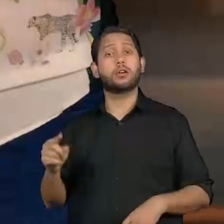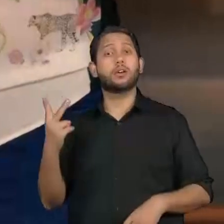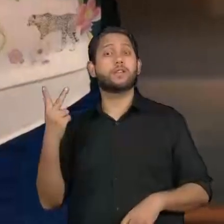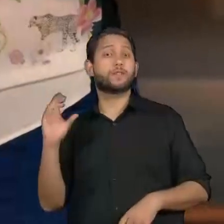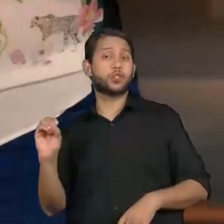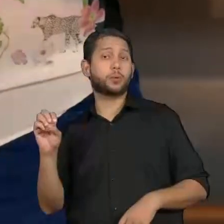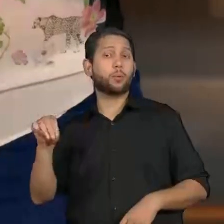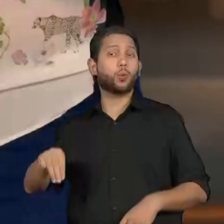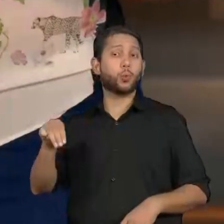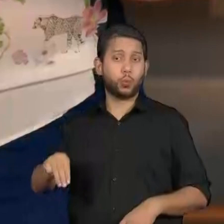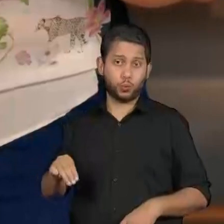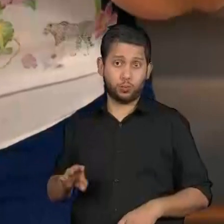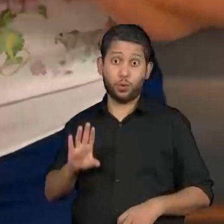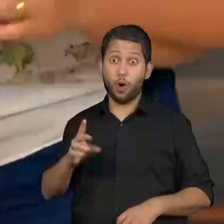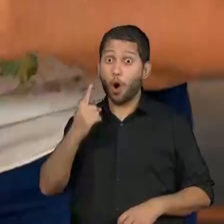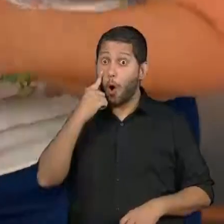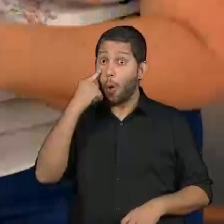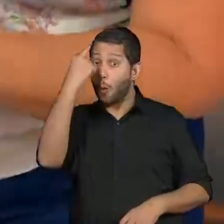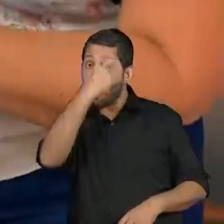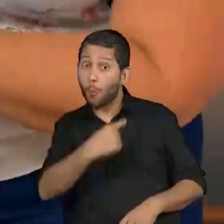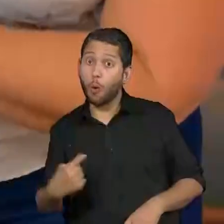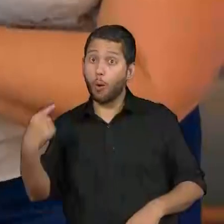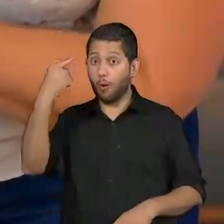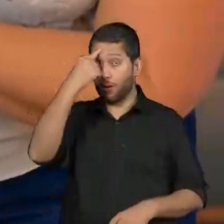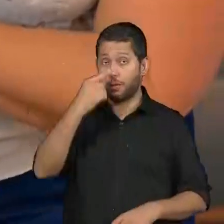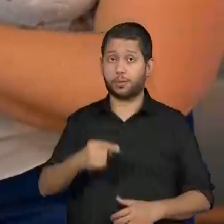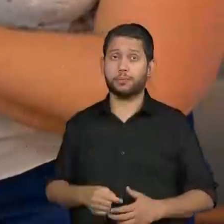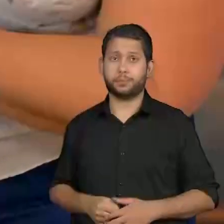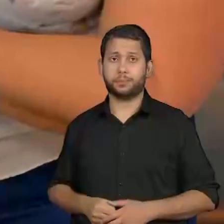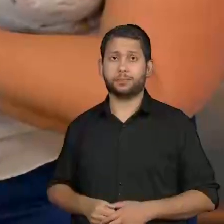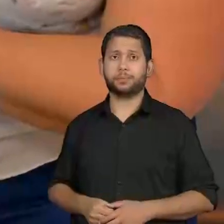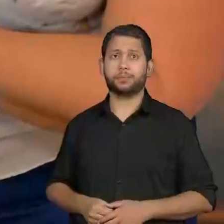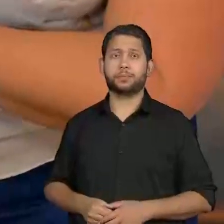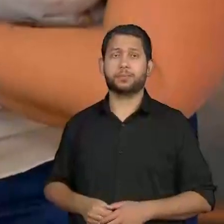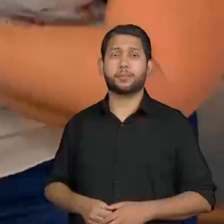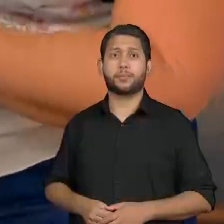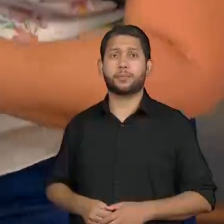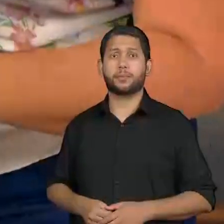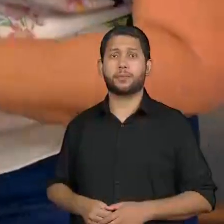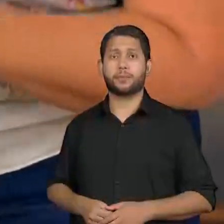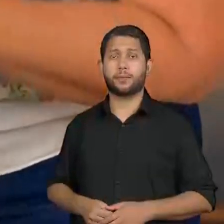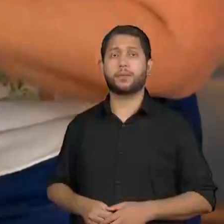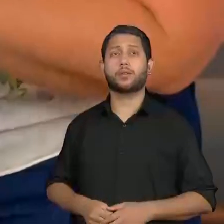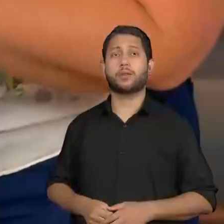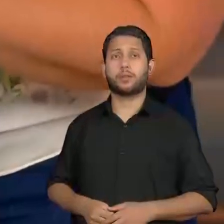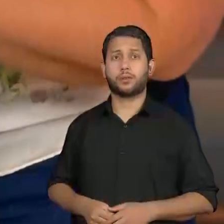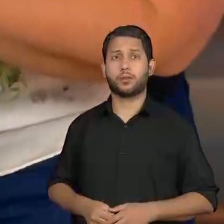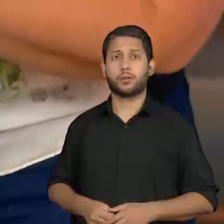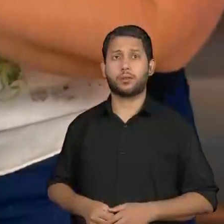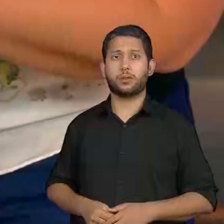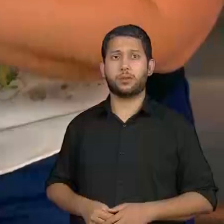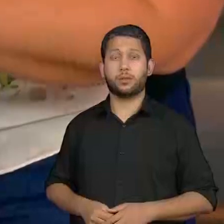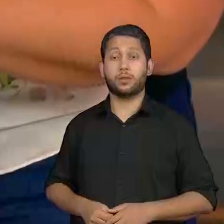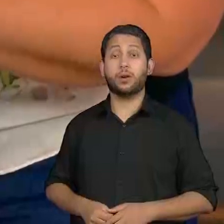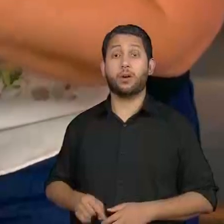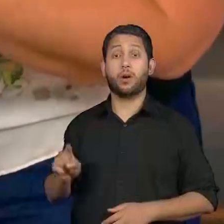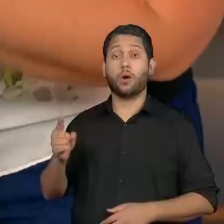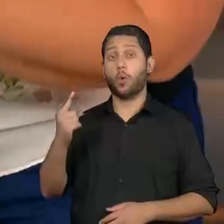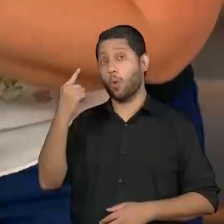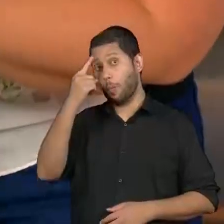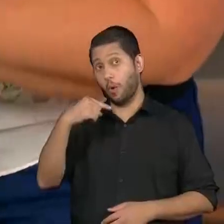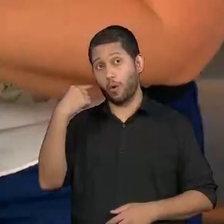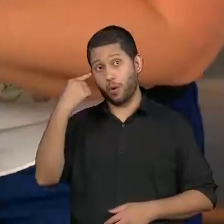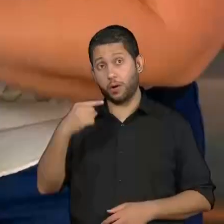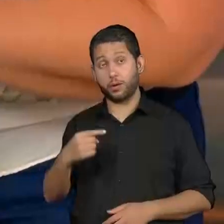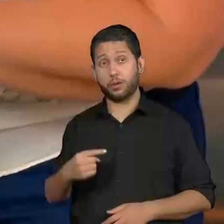1 hora, tá bom? Então, eu vou rodar o ponteiro pequeno 1 hora aqui. Para rodar 1